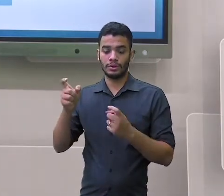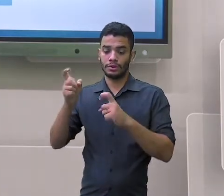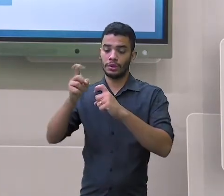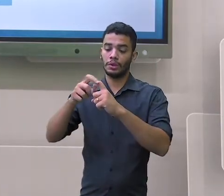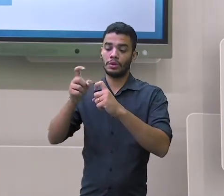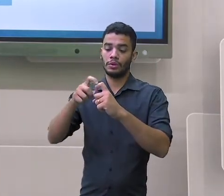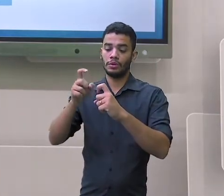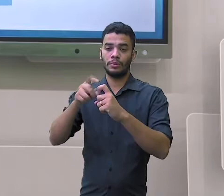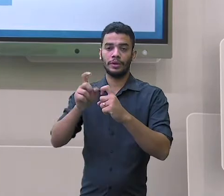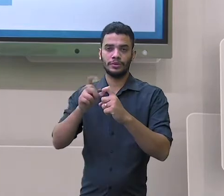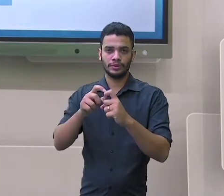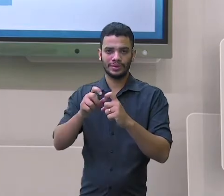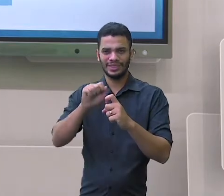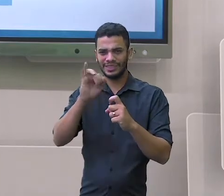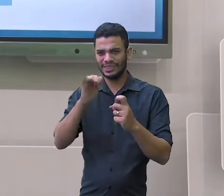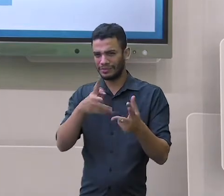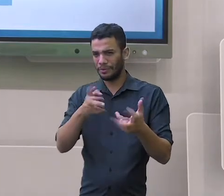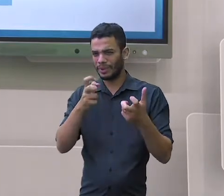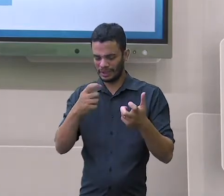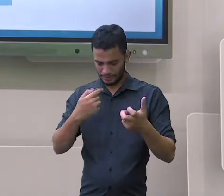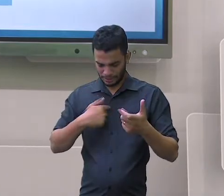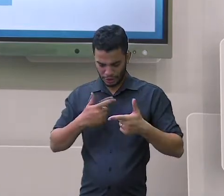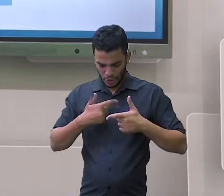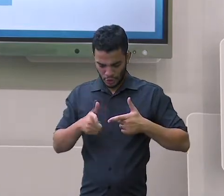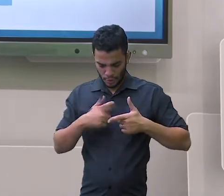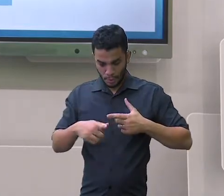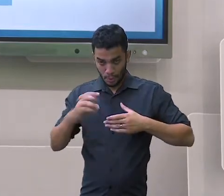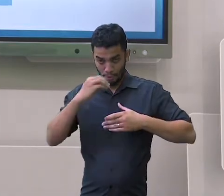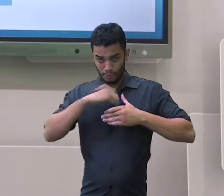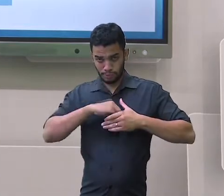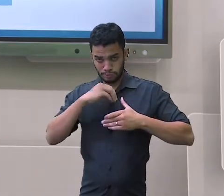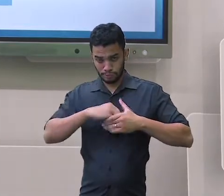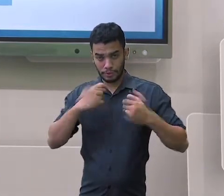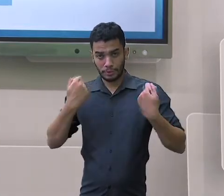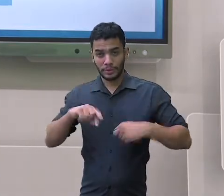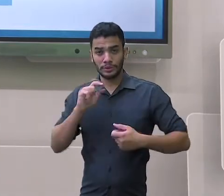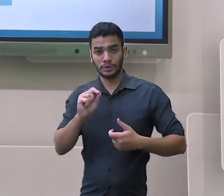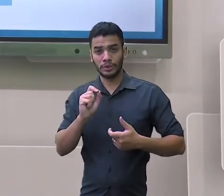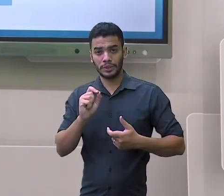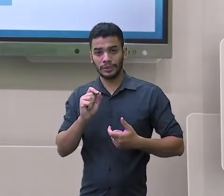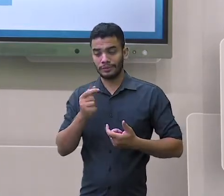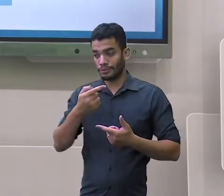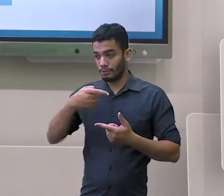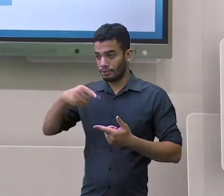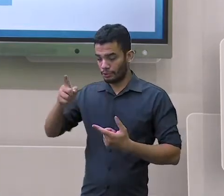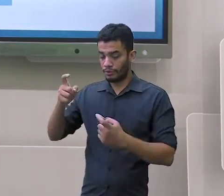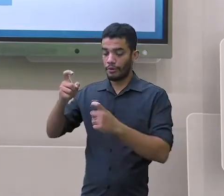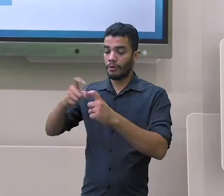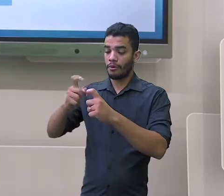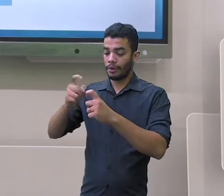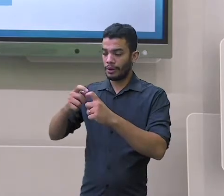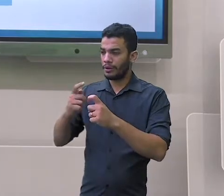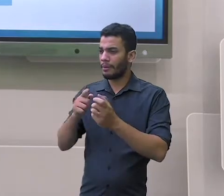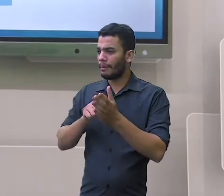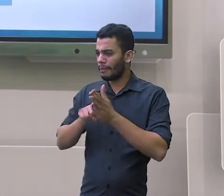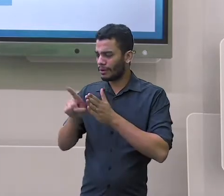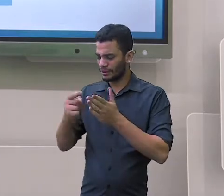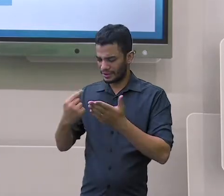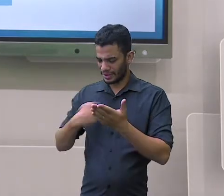não conseguimos sanar, nós não conseguimos identificar. Então, sempre que